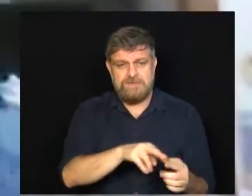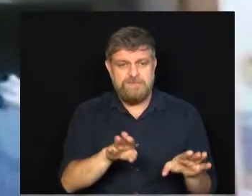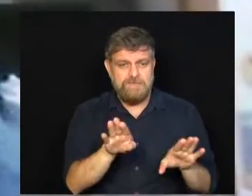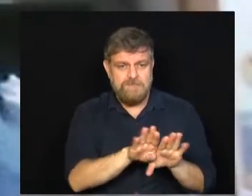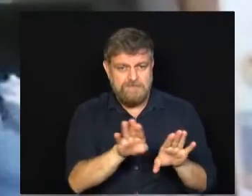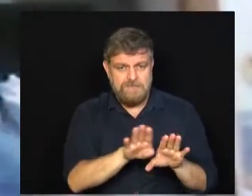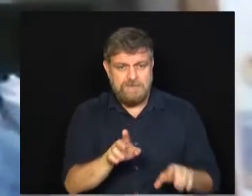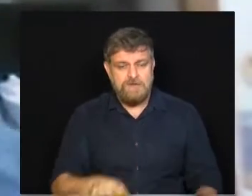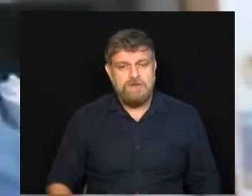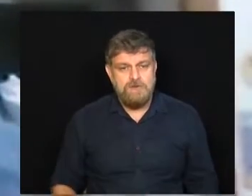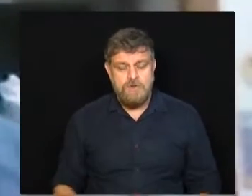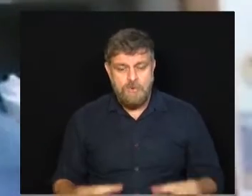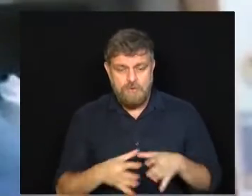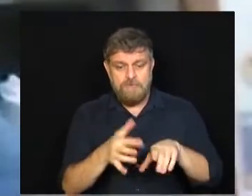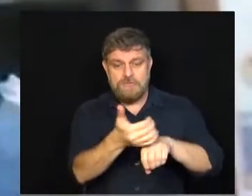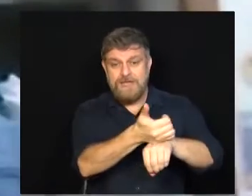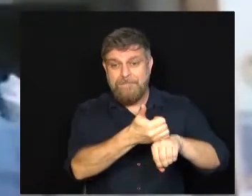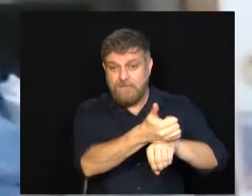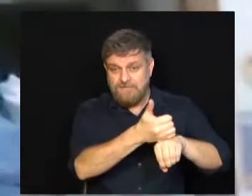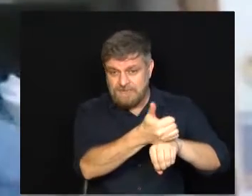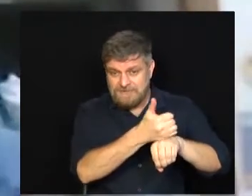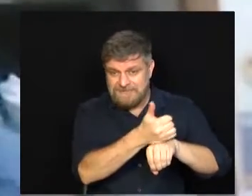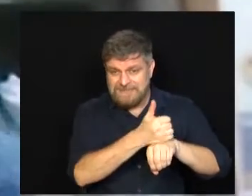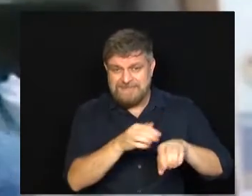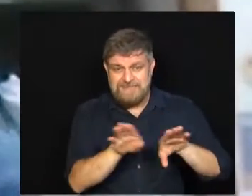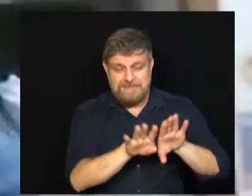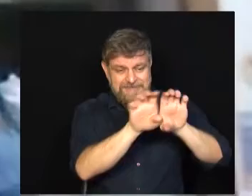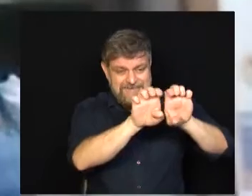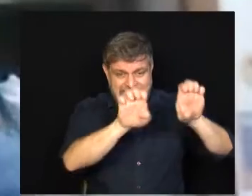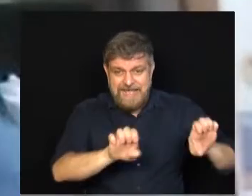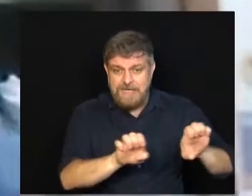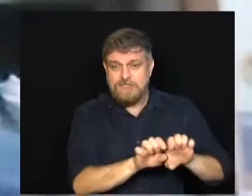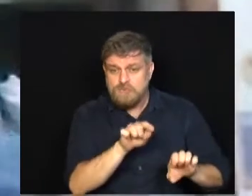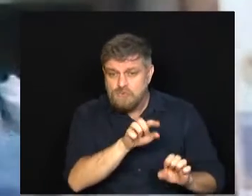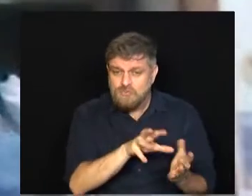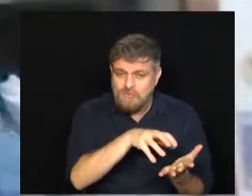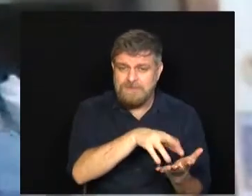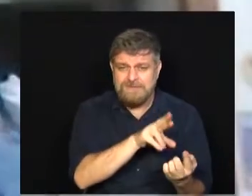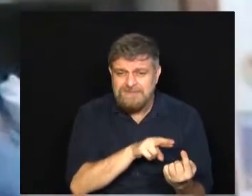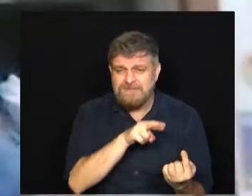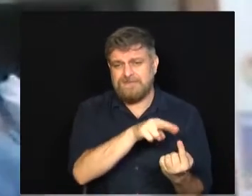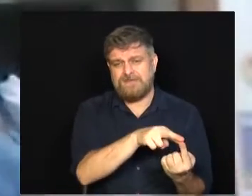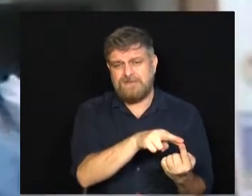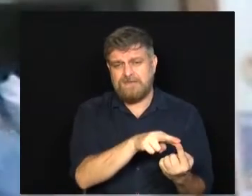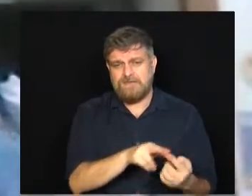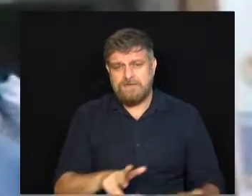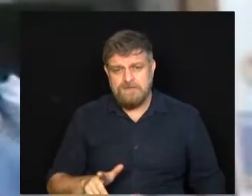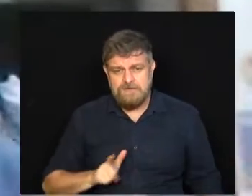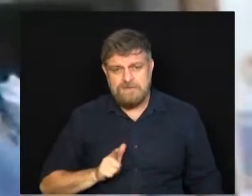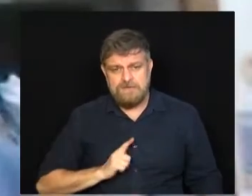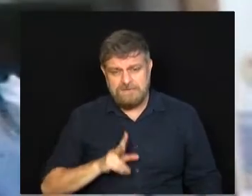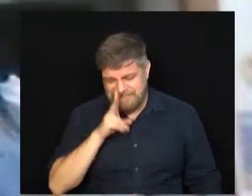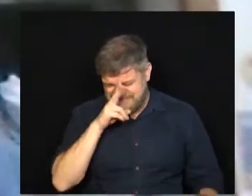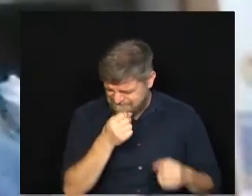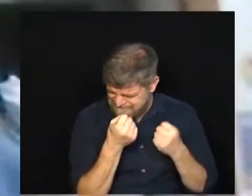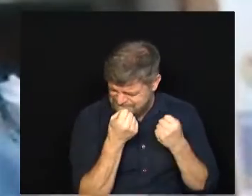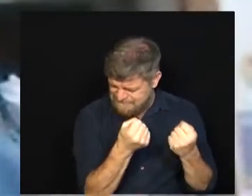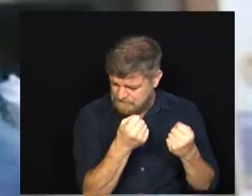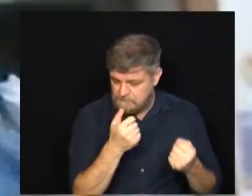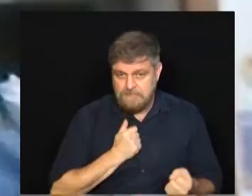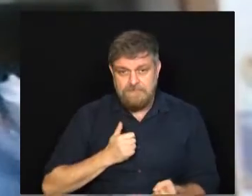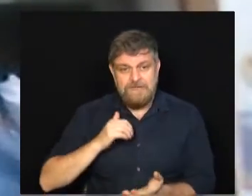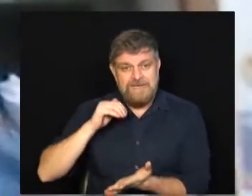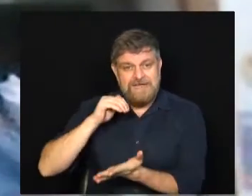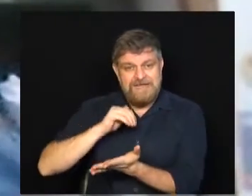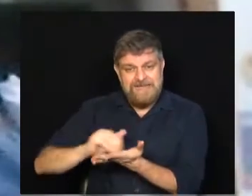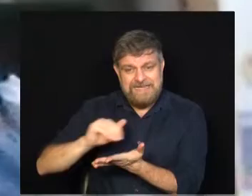termos de equipe e fortalecido institucionalmente, porque, claro, se a conferência mesmo fortalecido for bater nas portinhas das secretarias e não